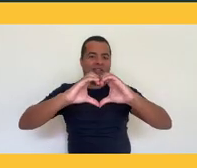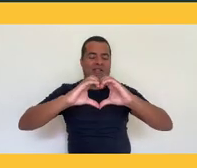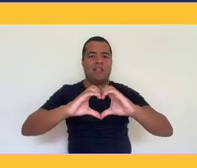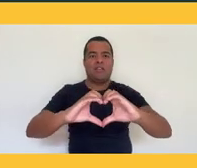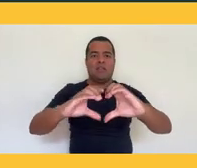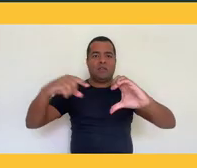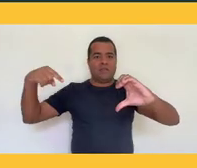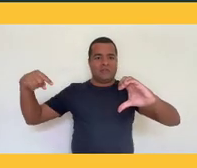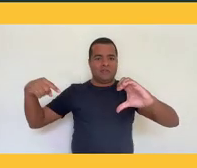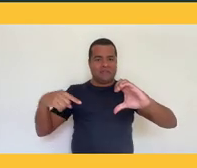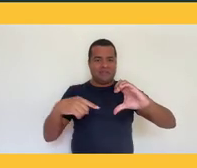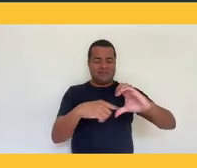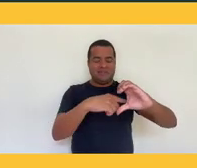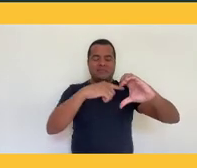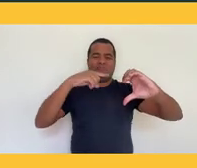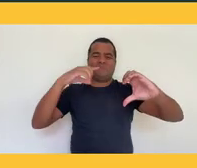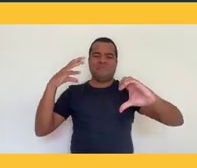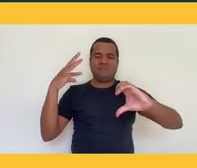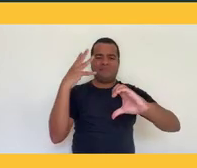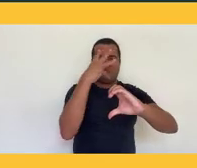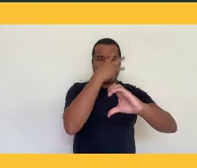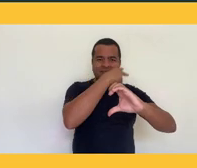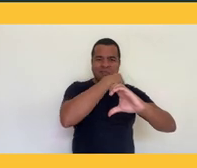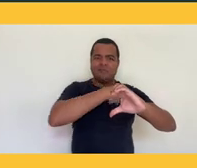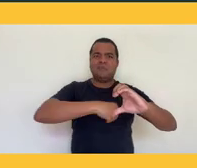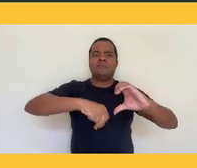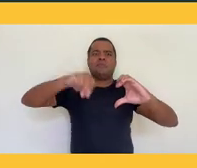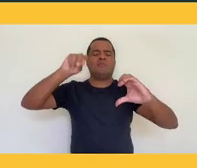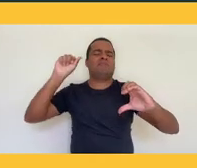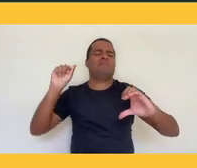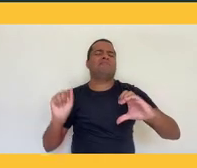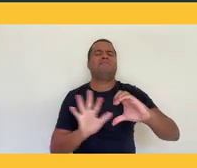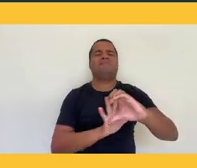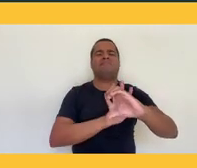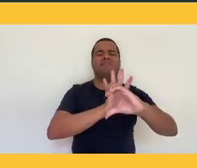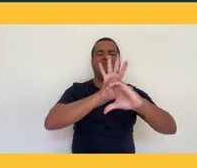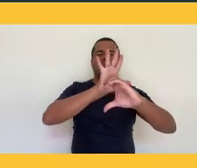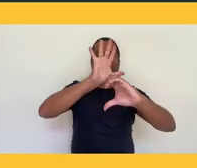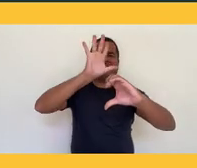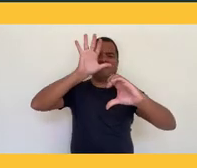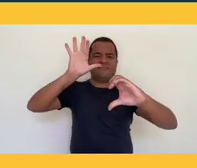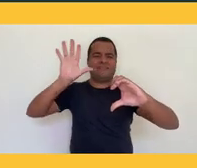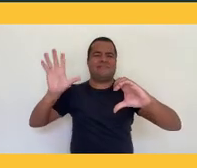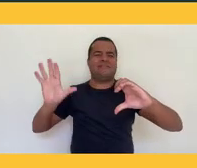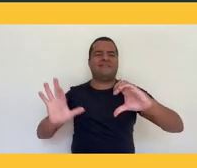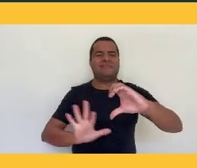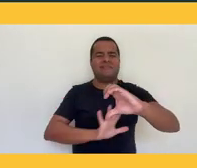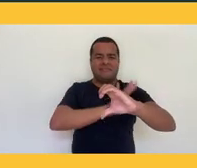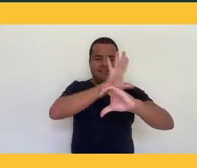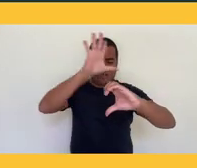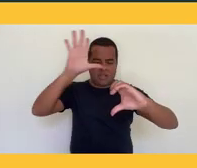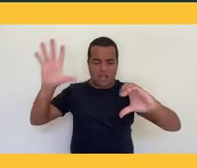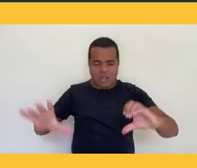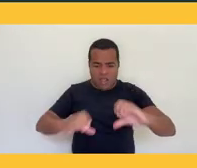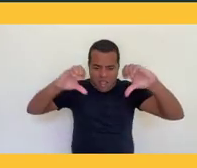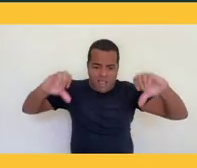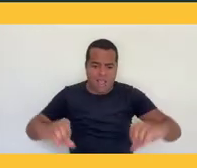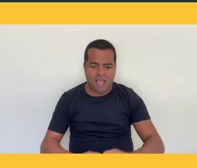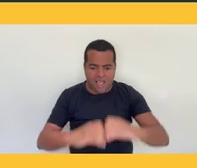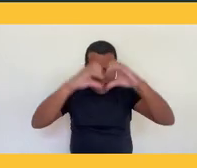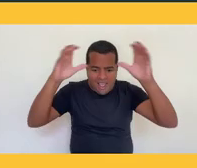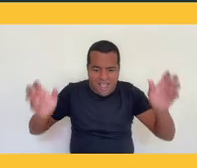coração. Coração não é tão simples quanto pensa. Nele cabe o que não cabe na